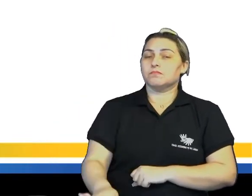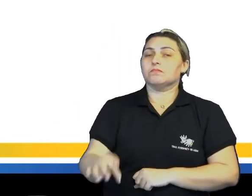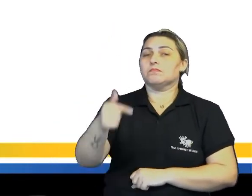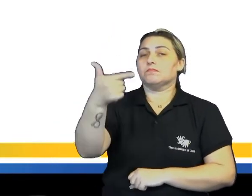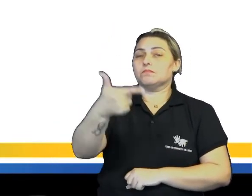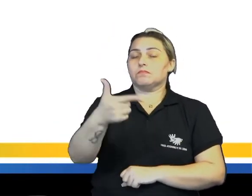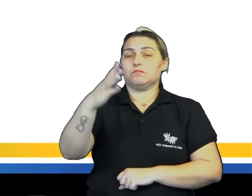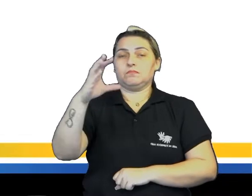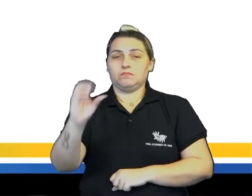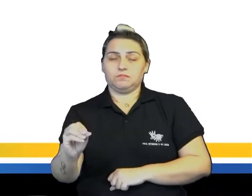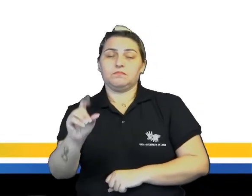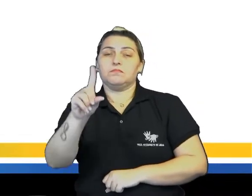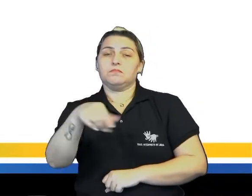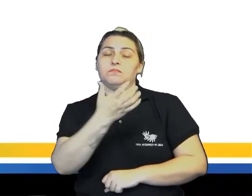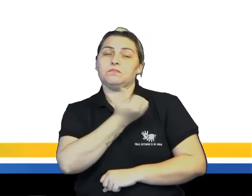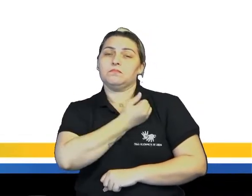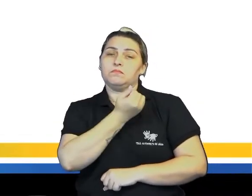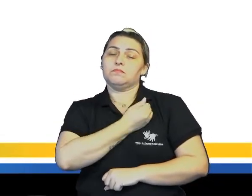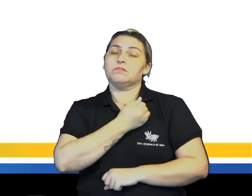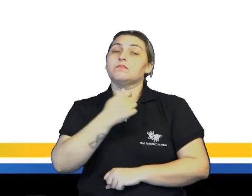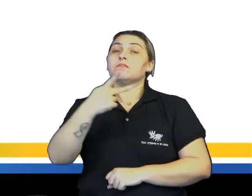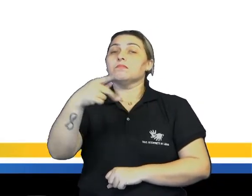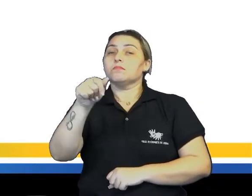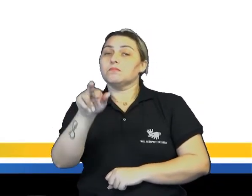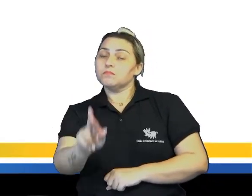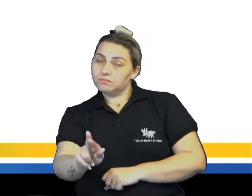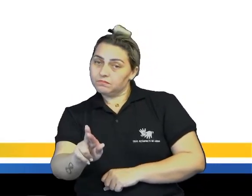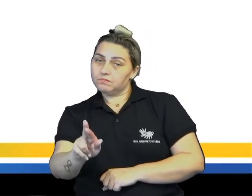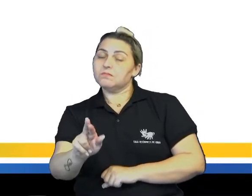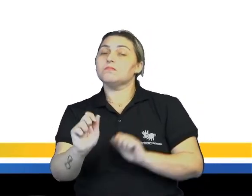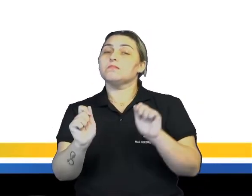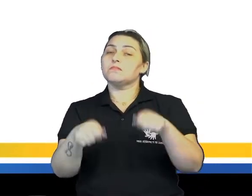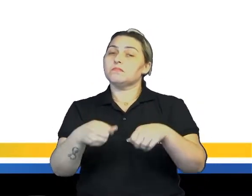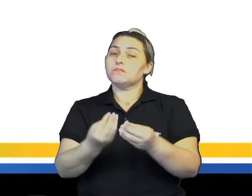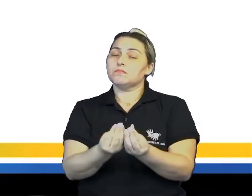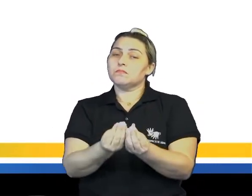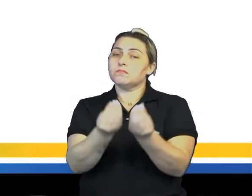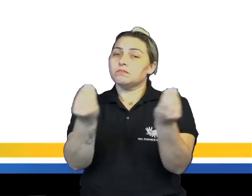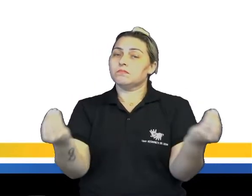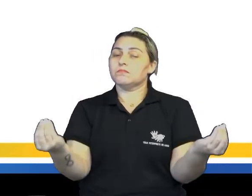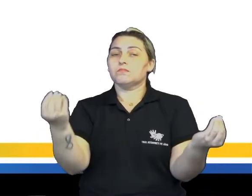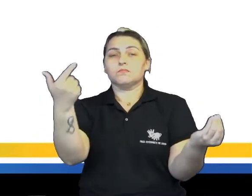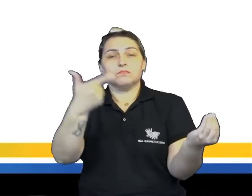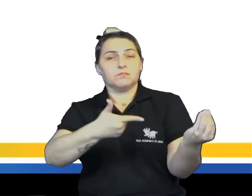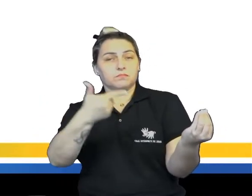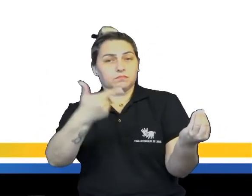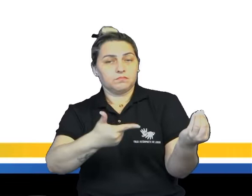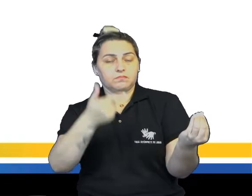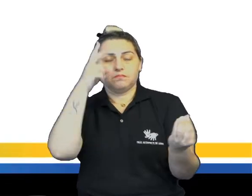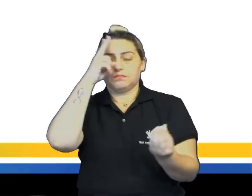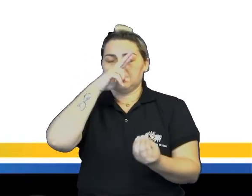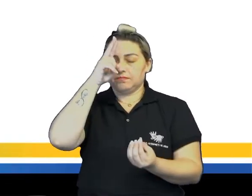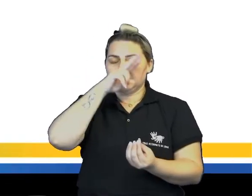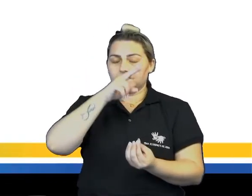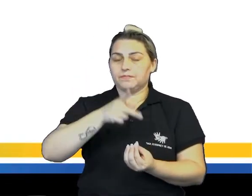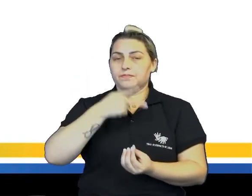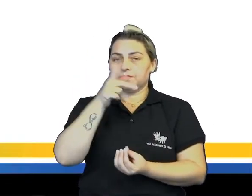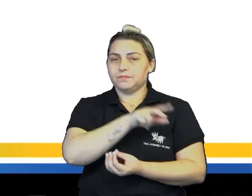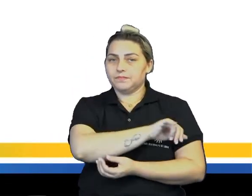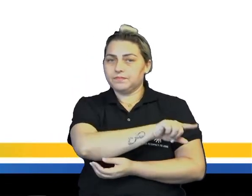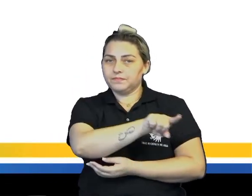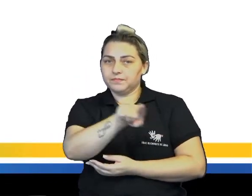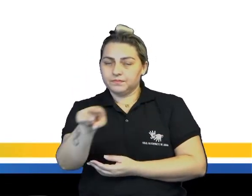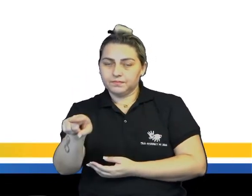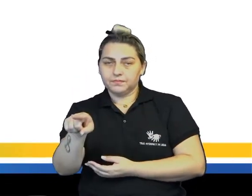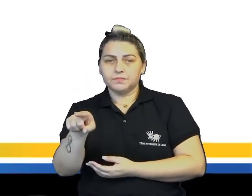com 0, ele é divisível por 2. Então, o 32, ele é par. Porque lembra que eu disse para vocês